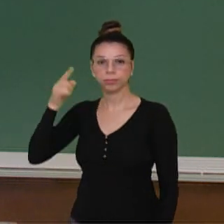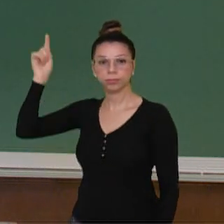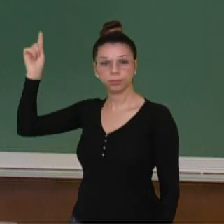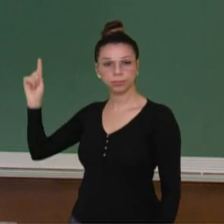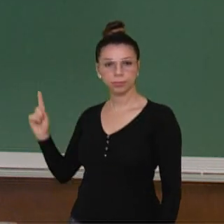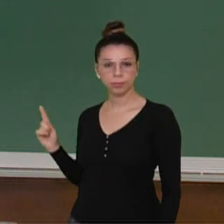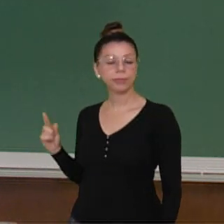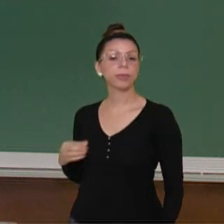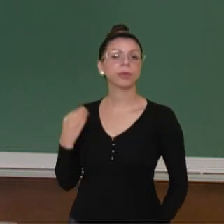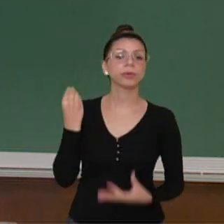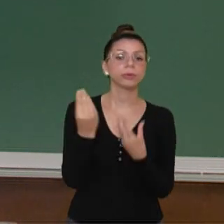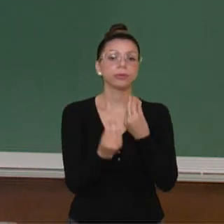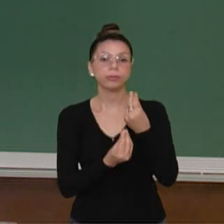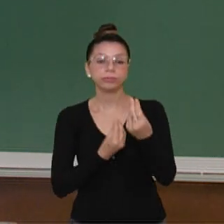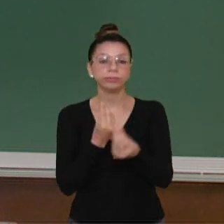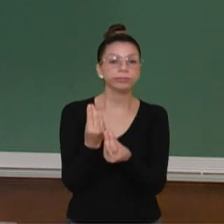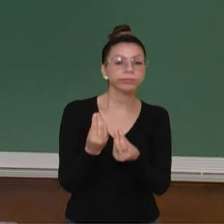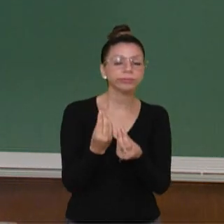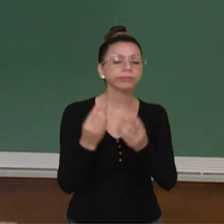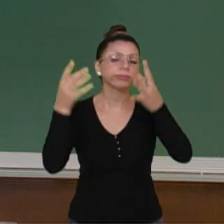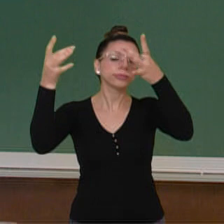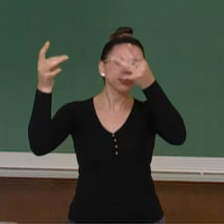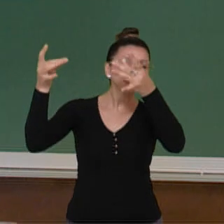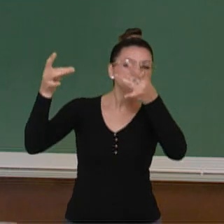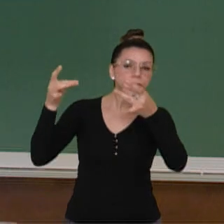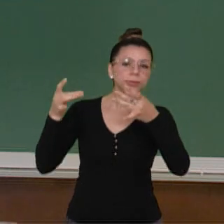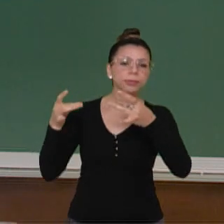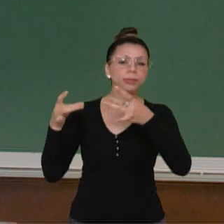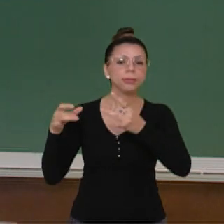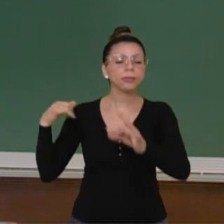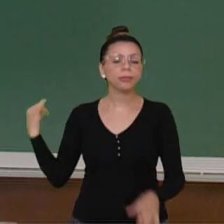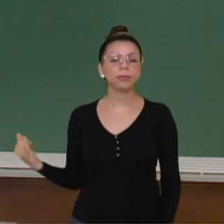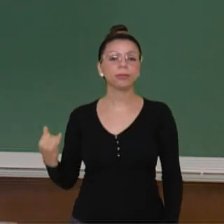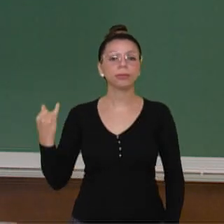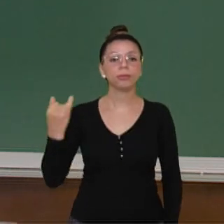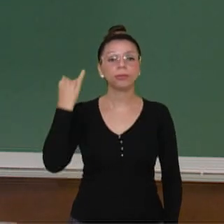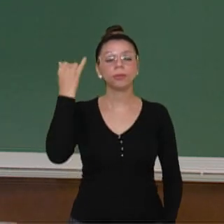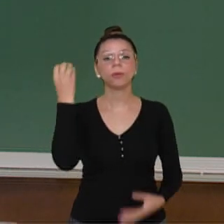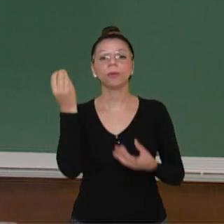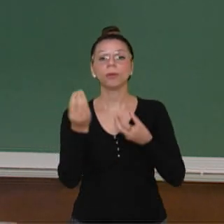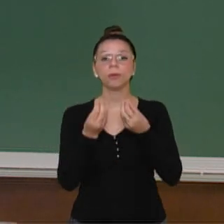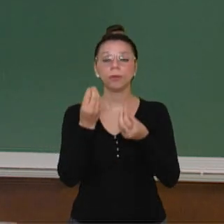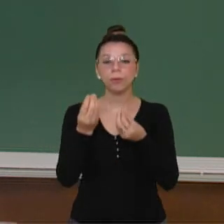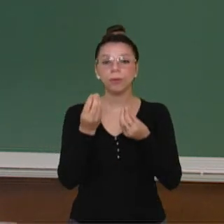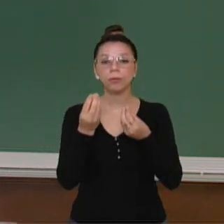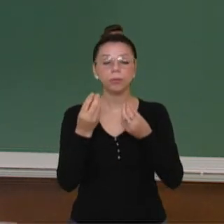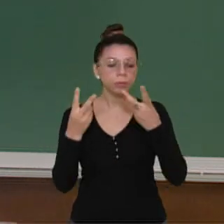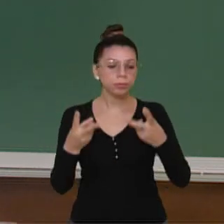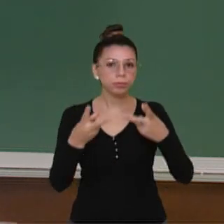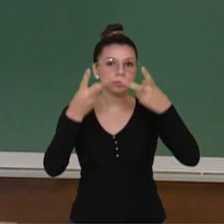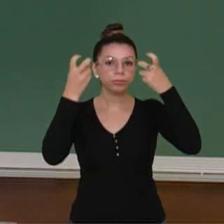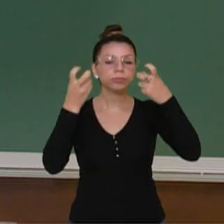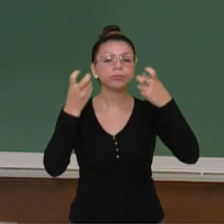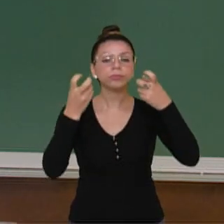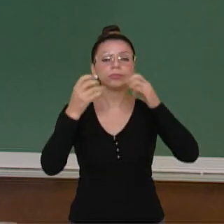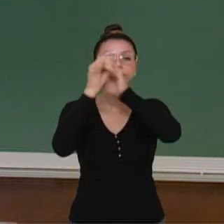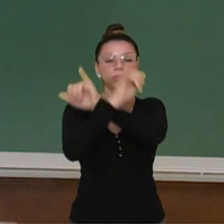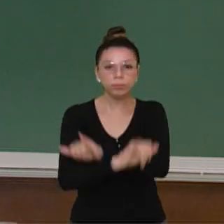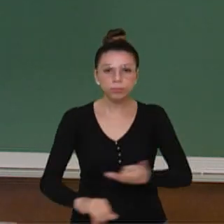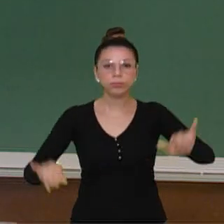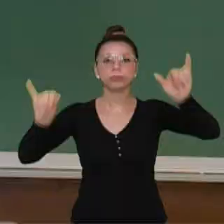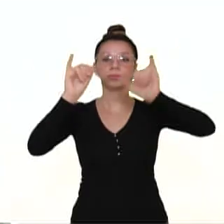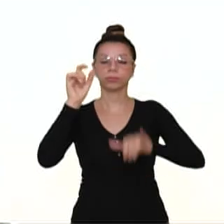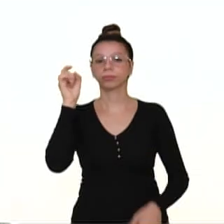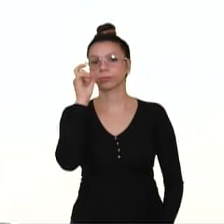possa verificar alguns detalhes muito importantes, como identificar fake